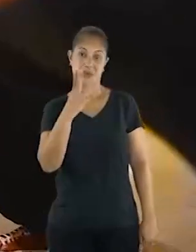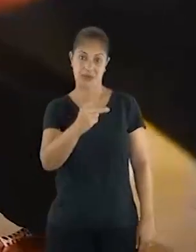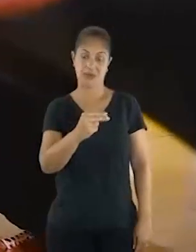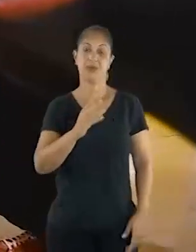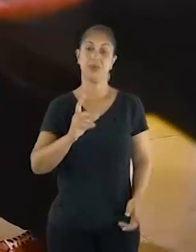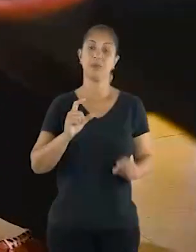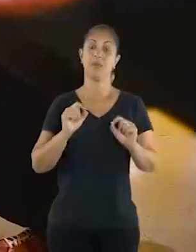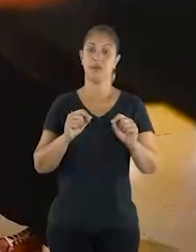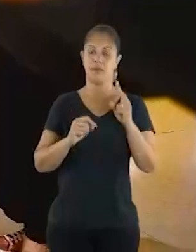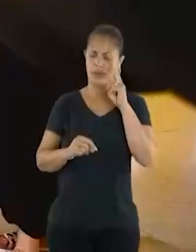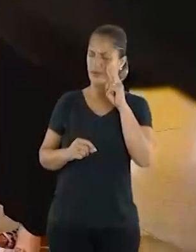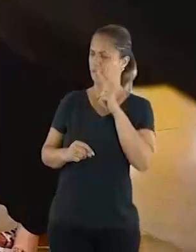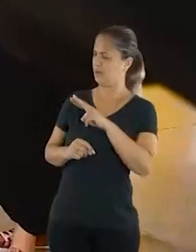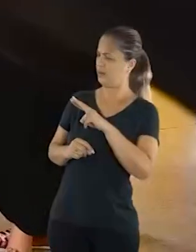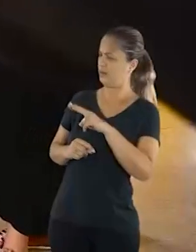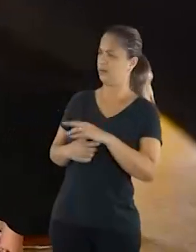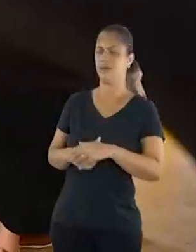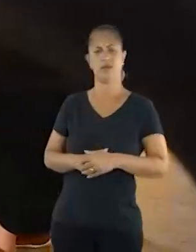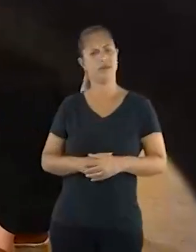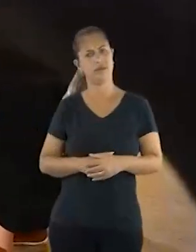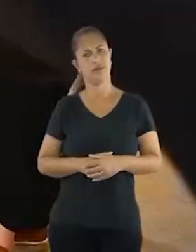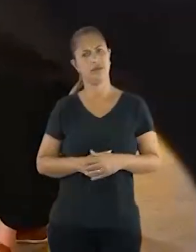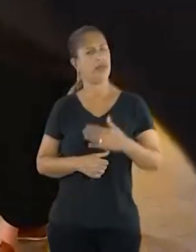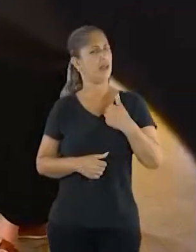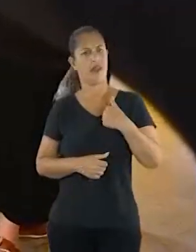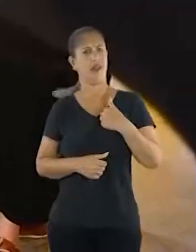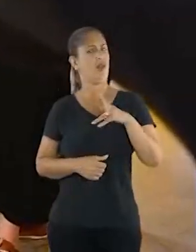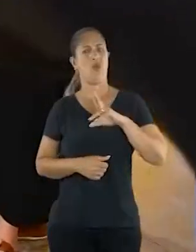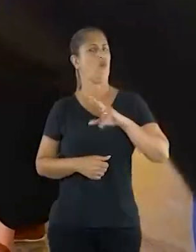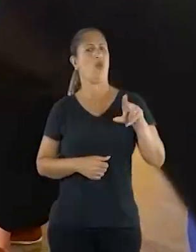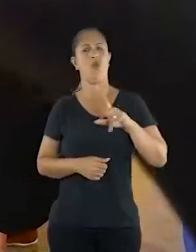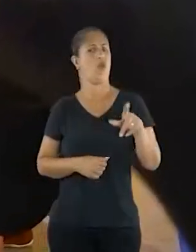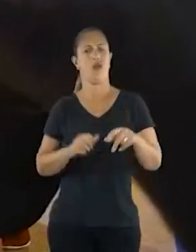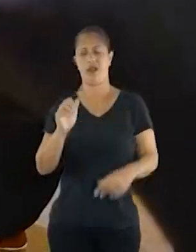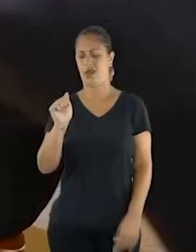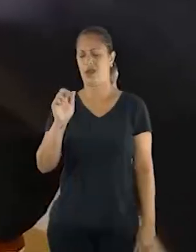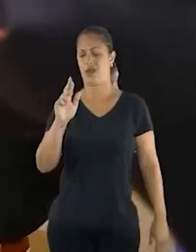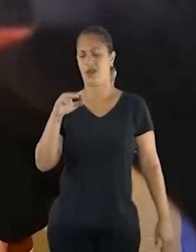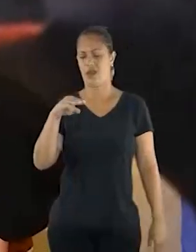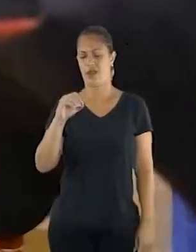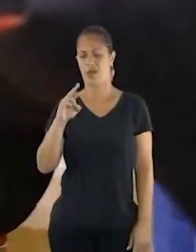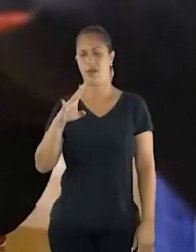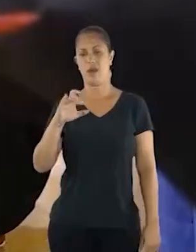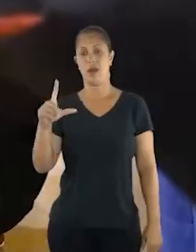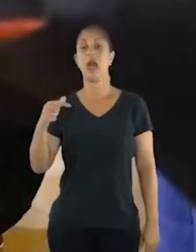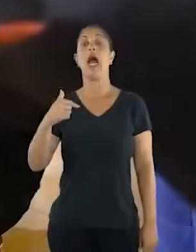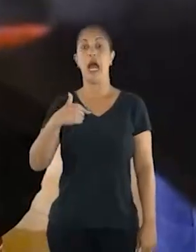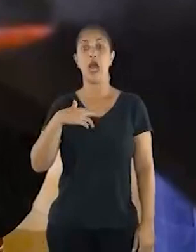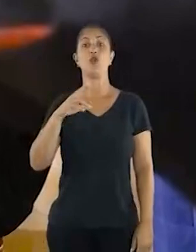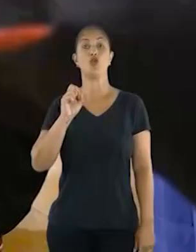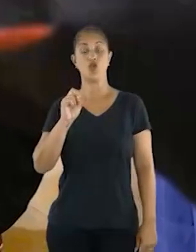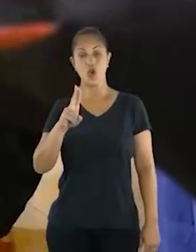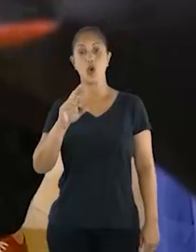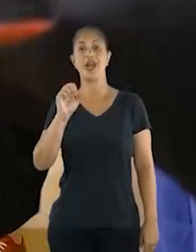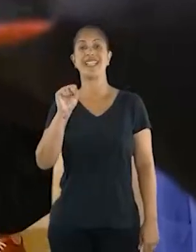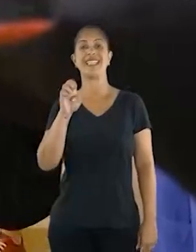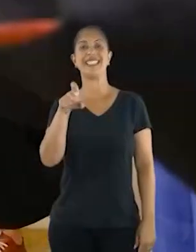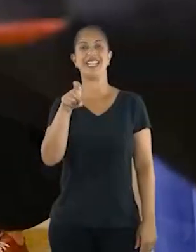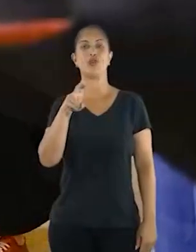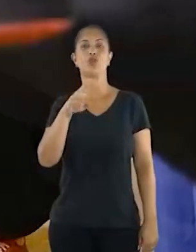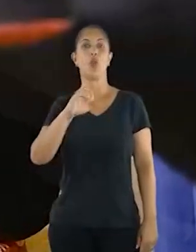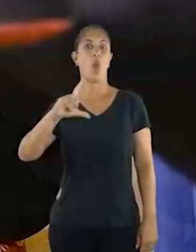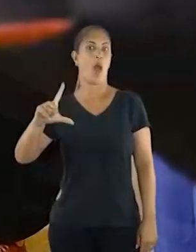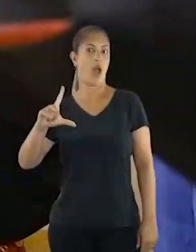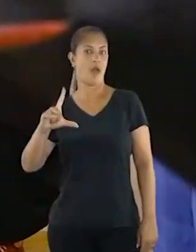conhecido, ele olhava e dizia assim, eu não sou armorial, eu sou sexual, né?